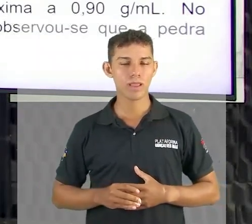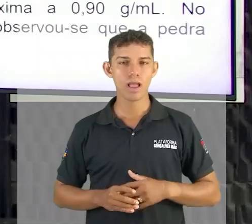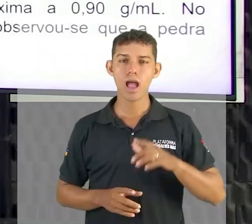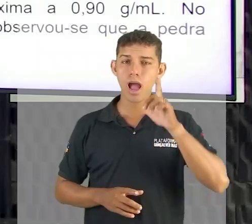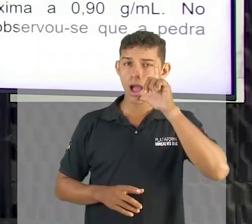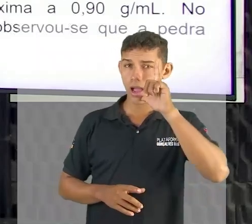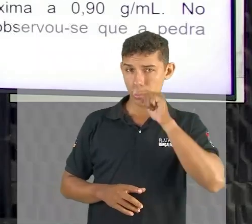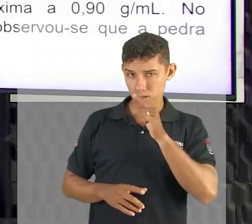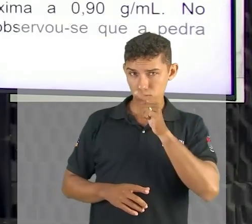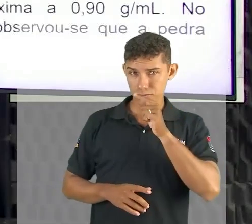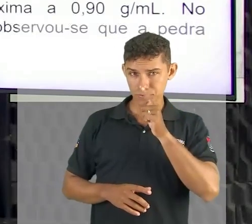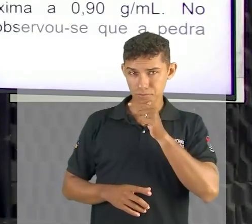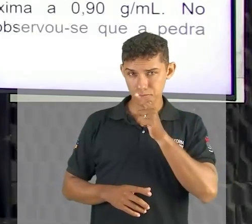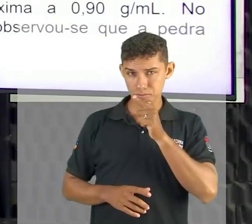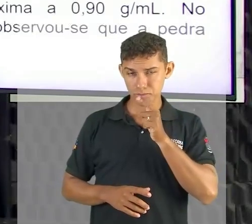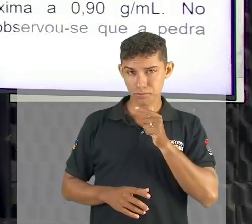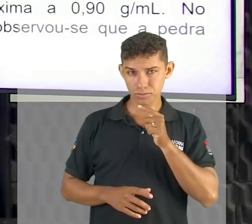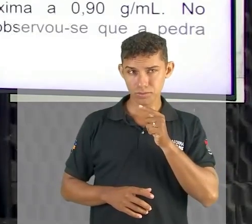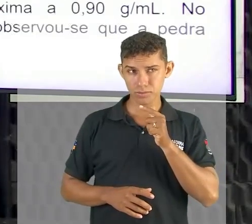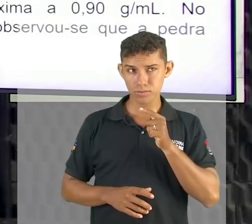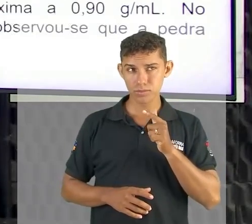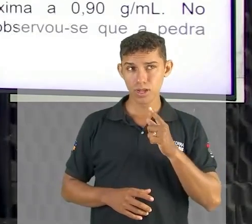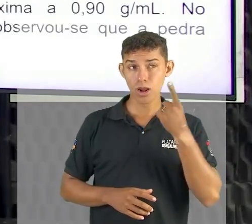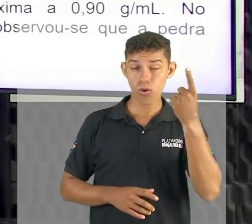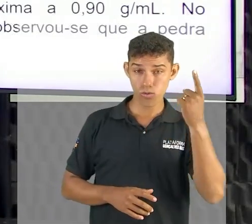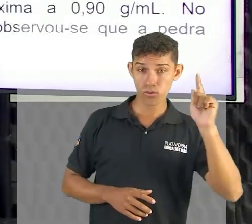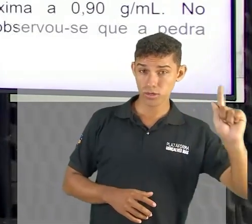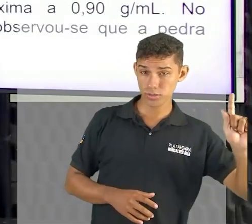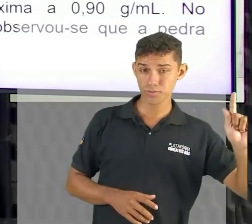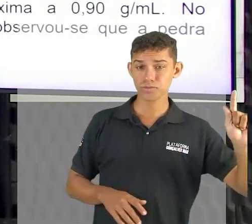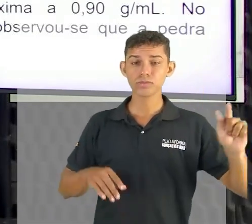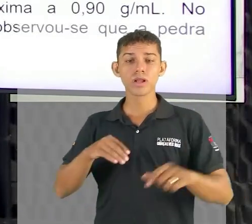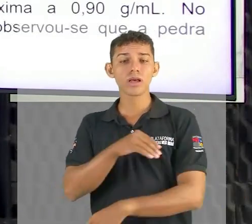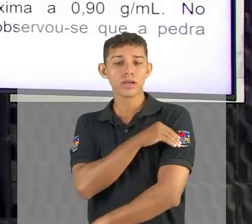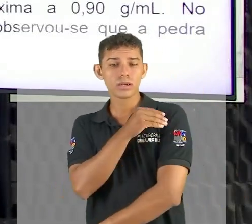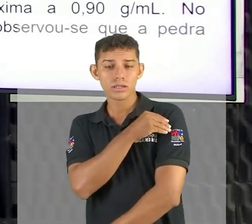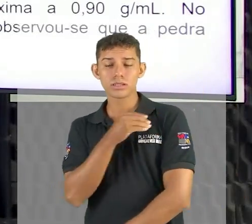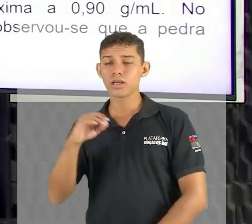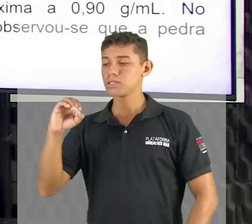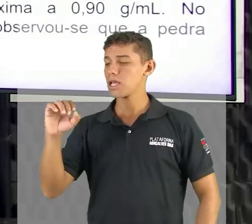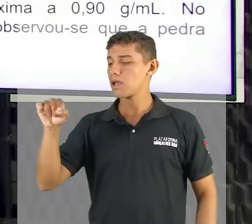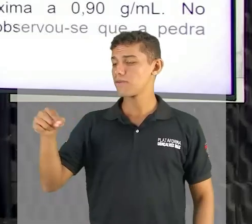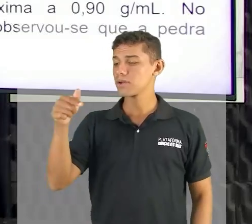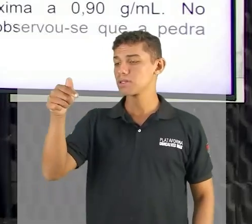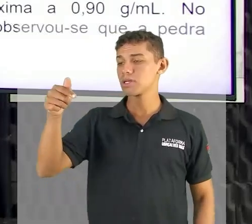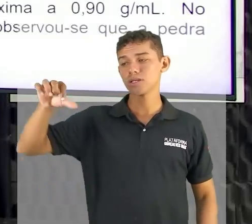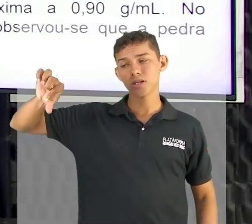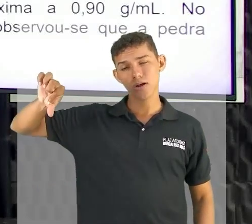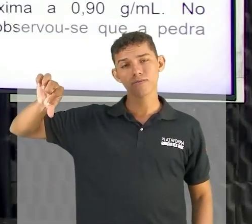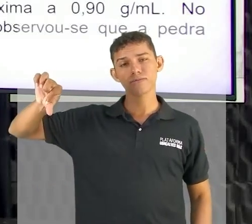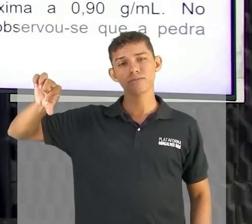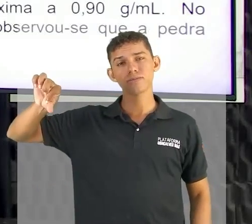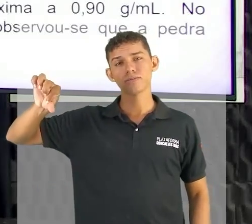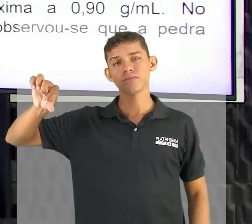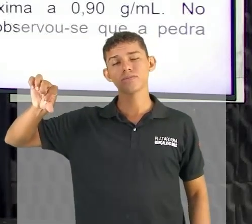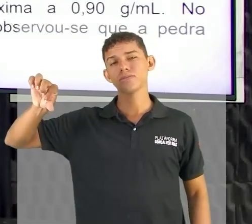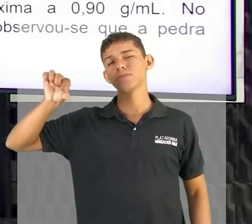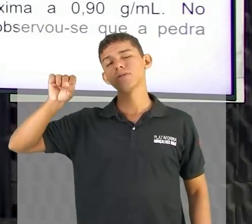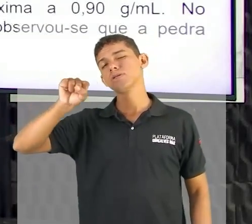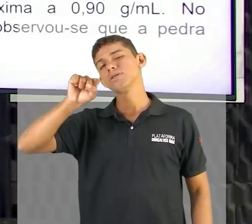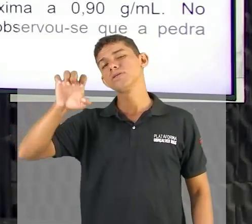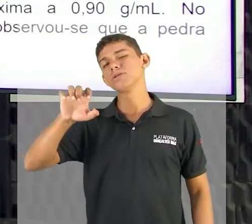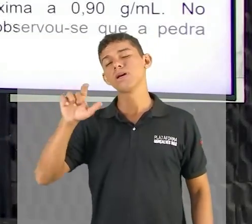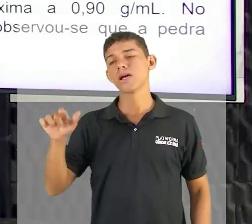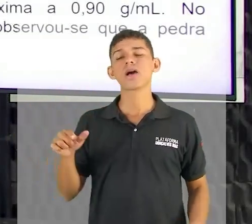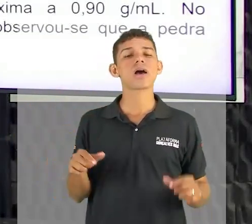Água, 1 grama em cada mililitro. Etanol, 0,79 gramas em cada mililitro. Se eu